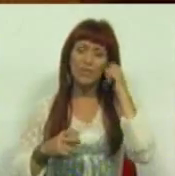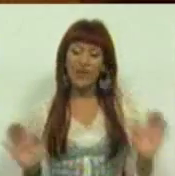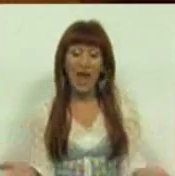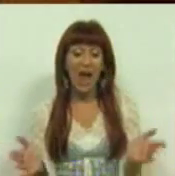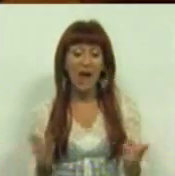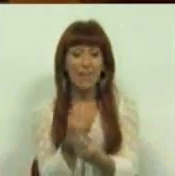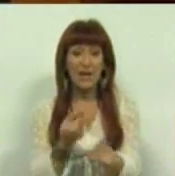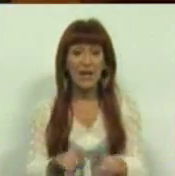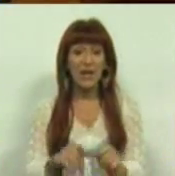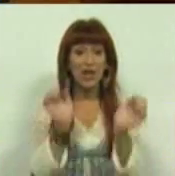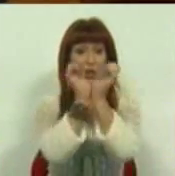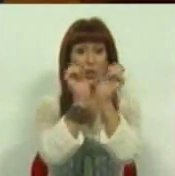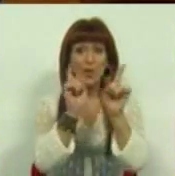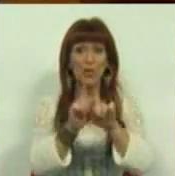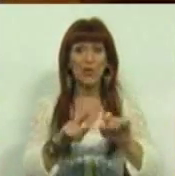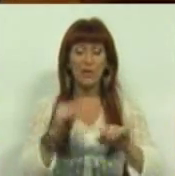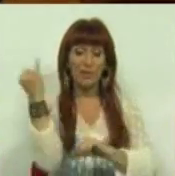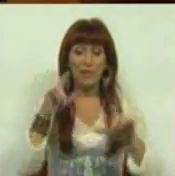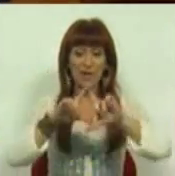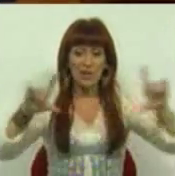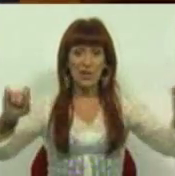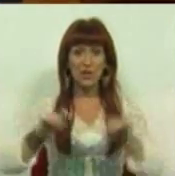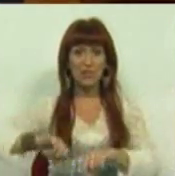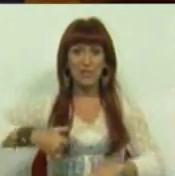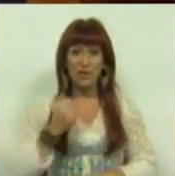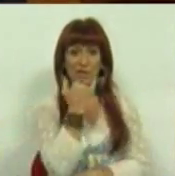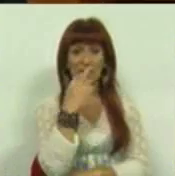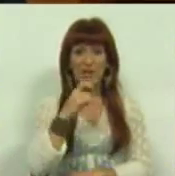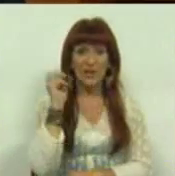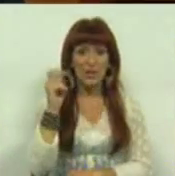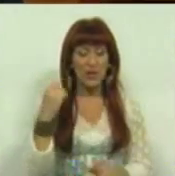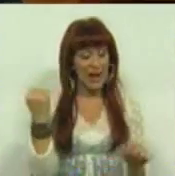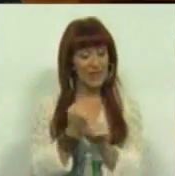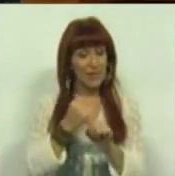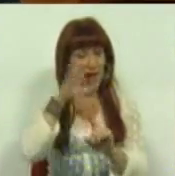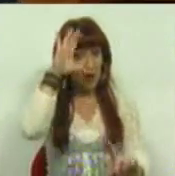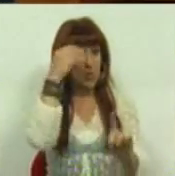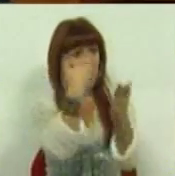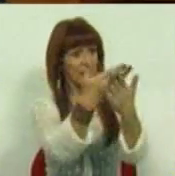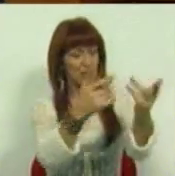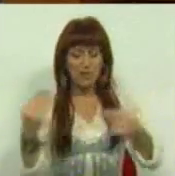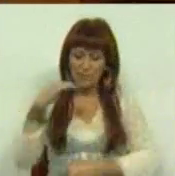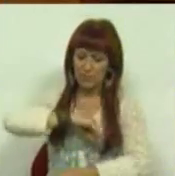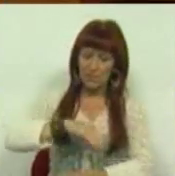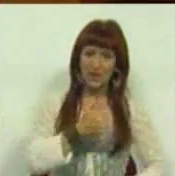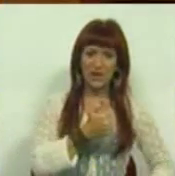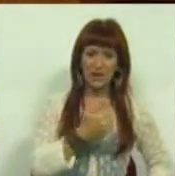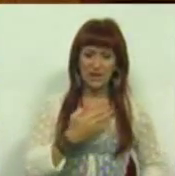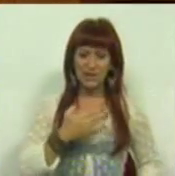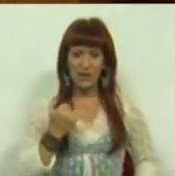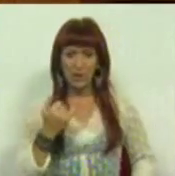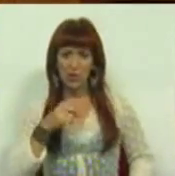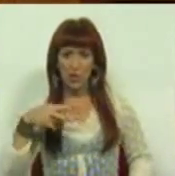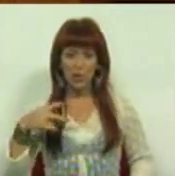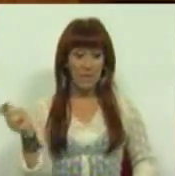Segurança Social, falso recibo verde há 23 anos, a trabalhar para o Estado, recebe